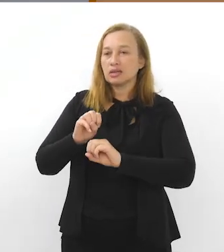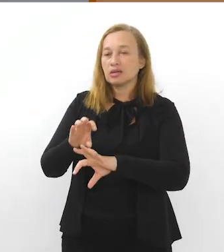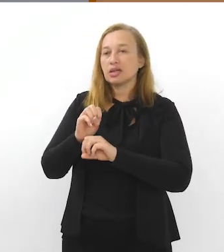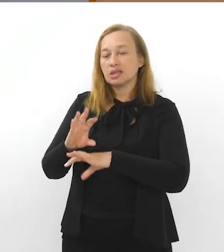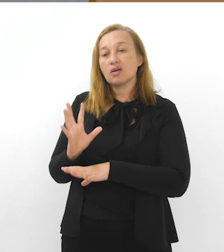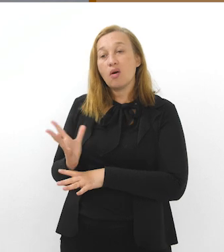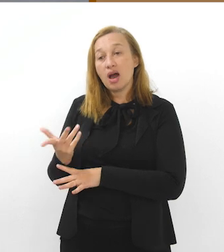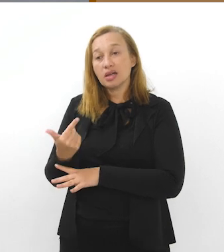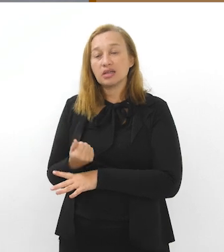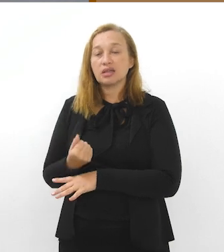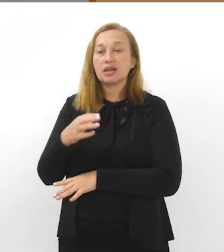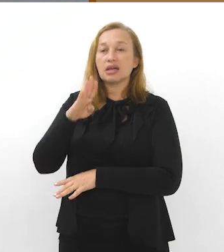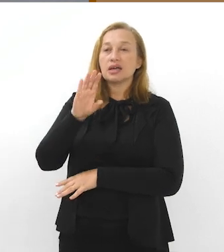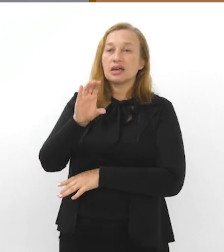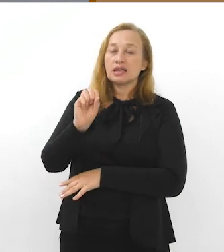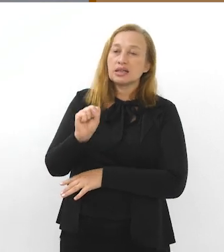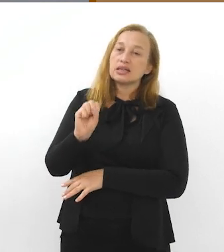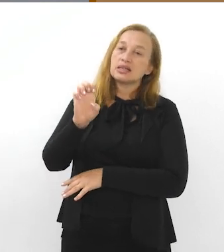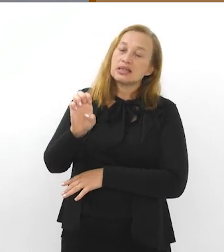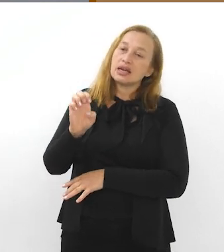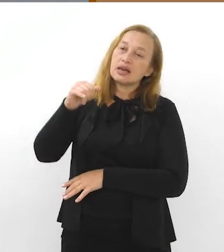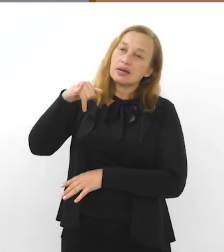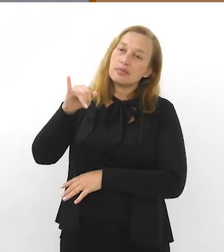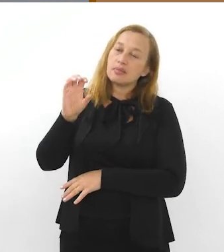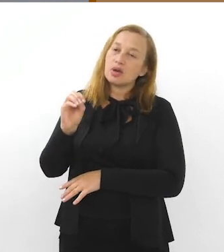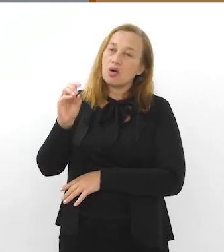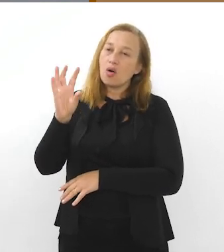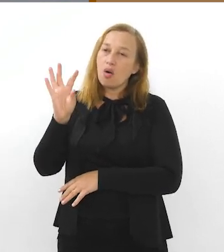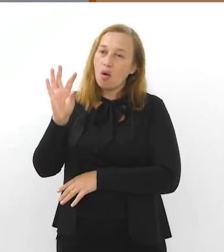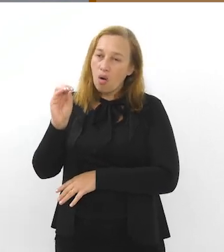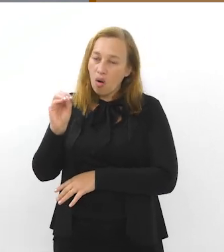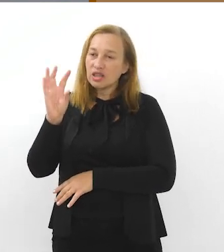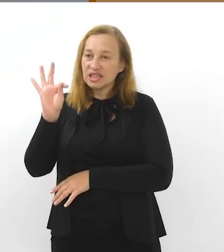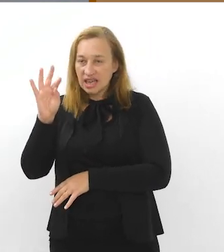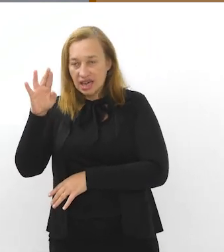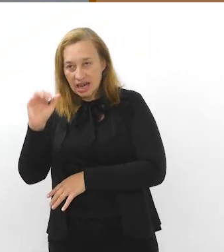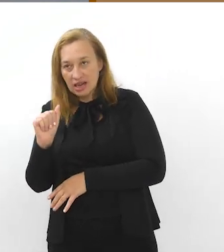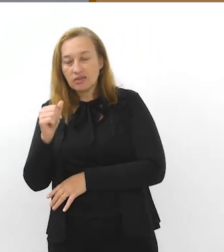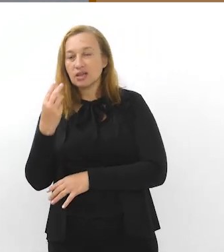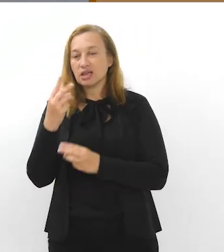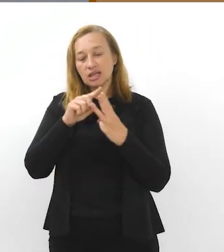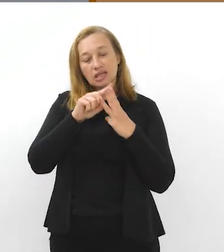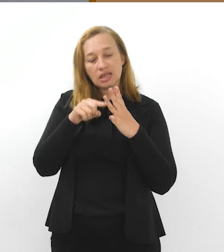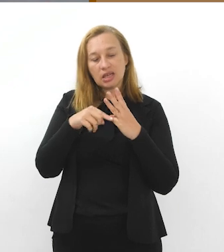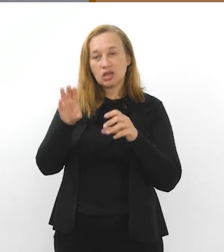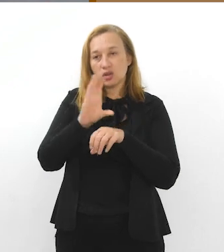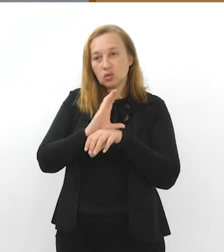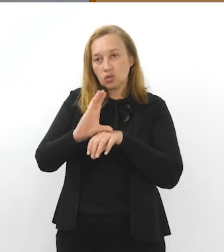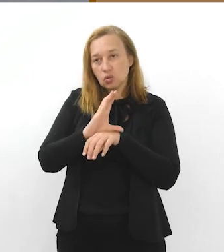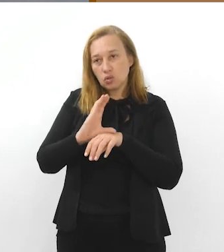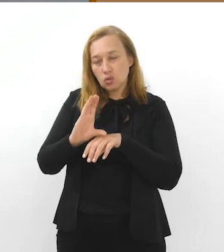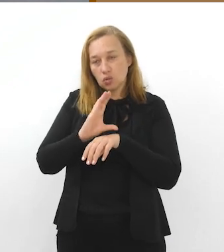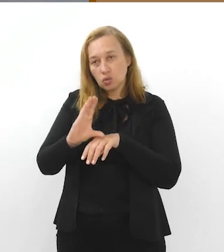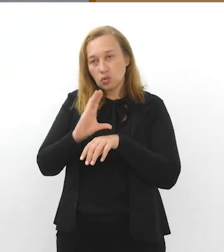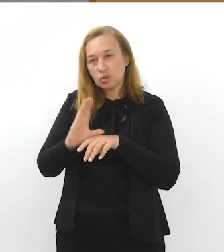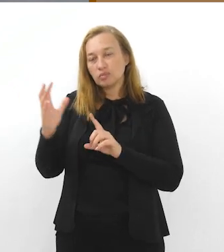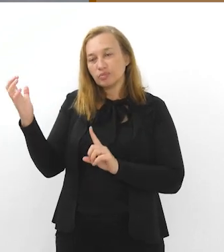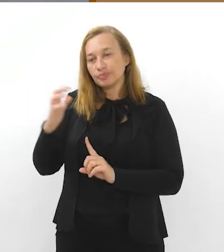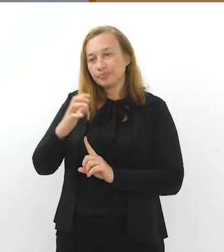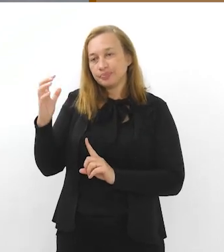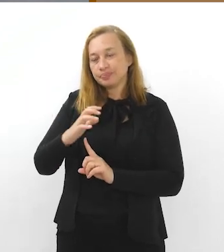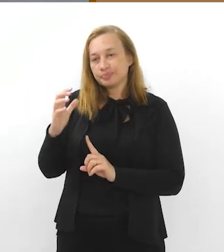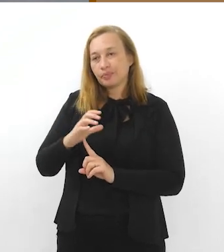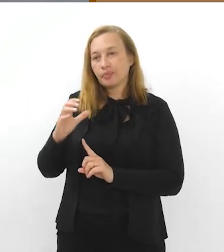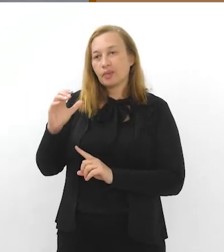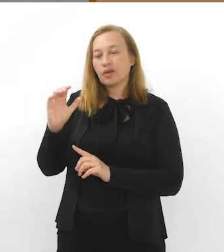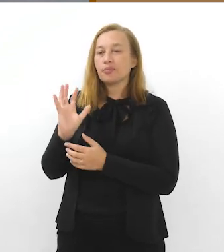e semiótica. Então, são 3 cursos que exigiam muito a arte, né? A arte de lecionar, a arte